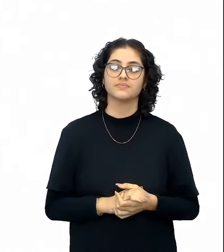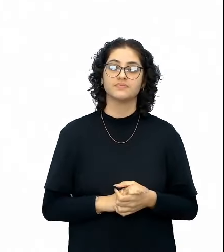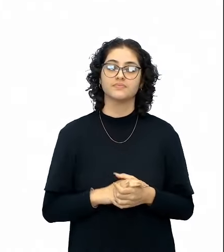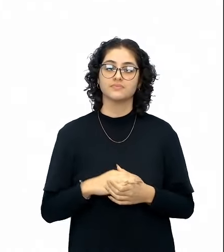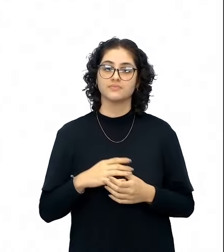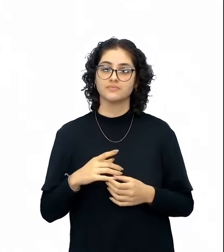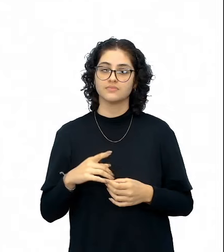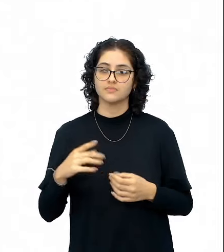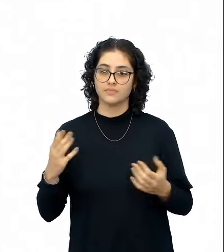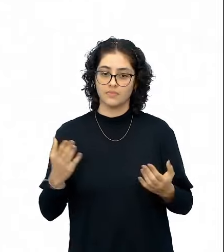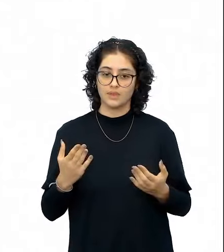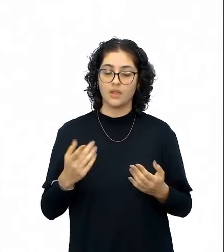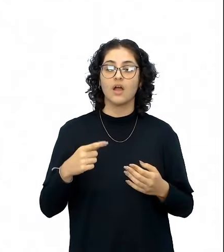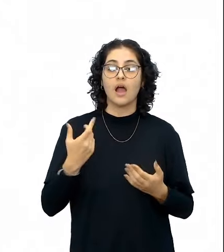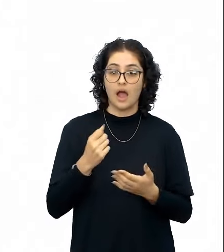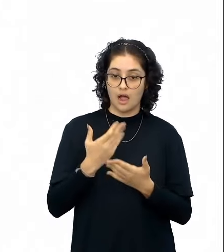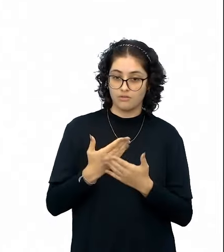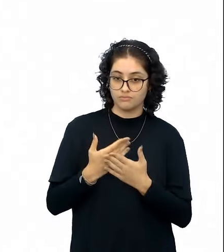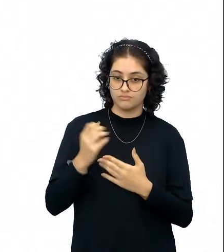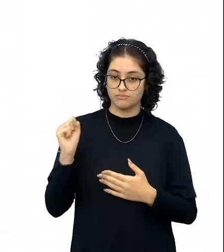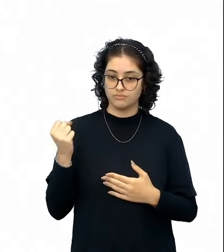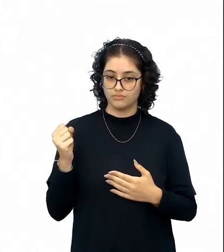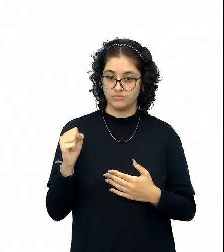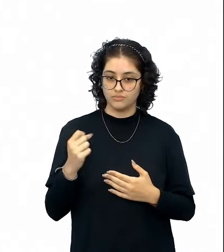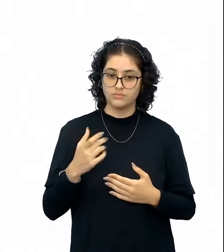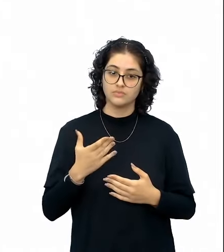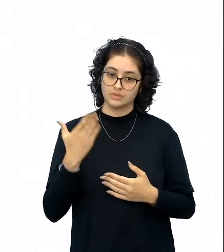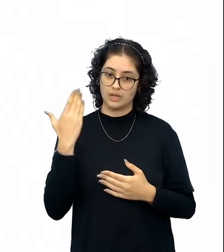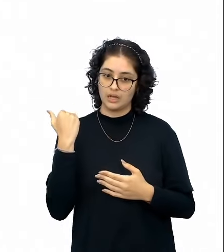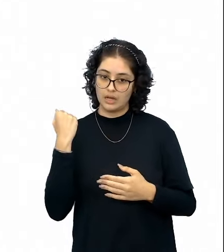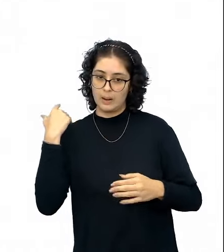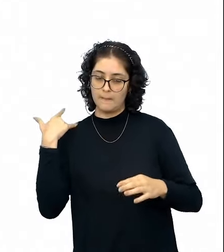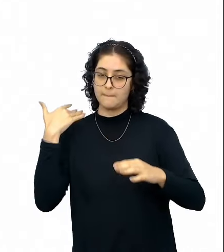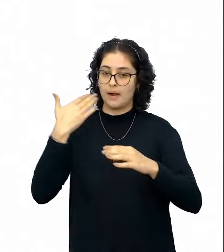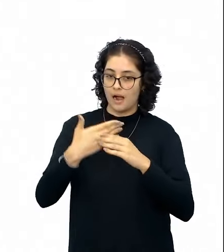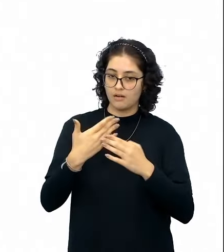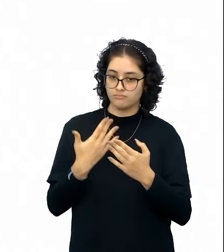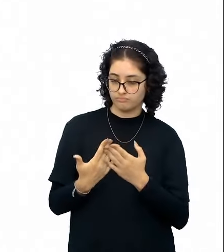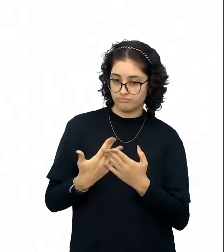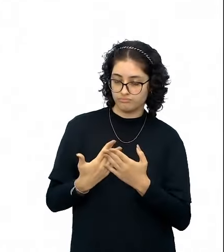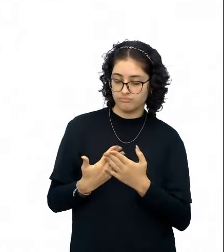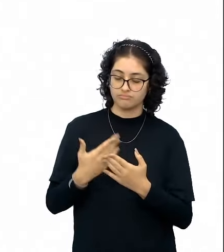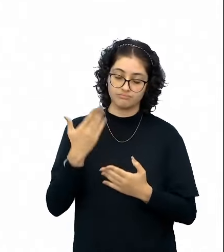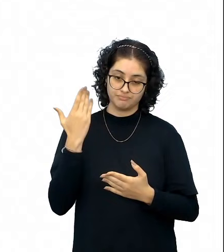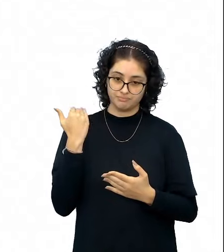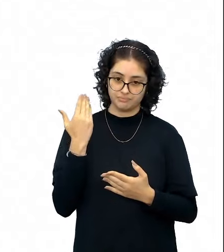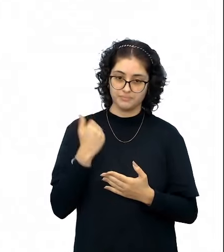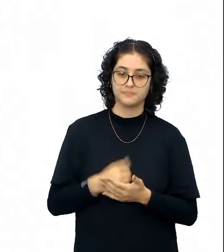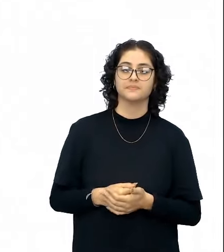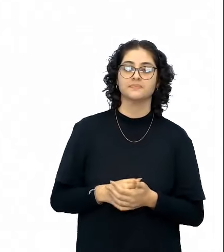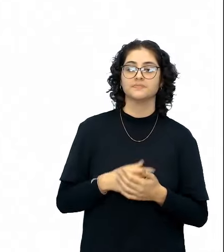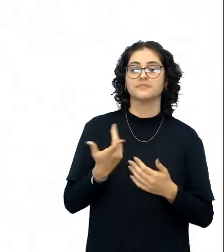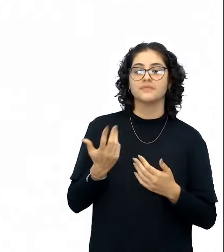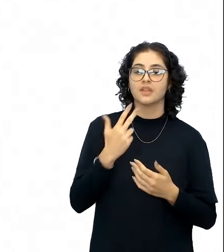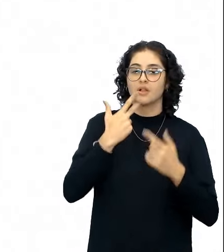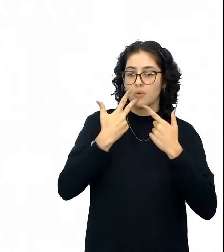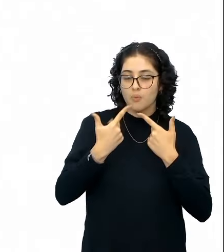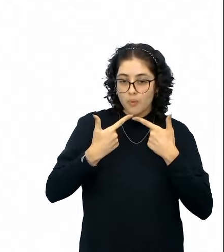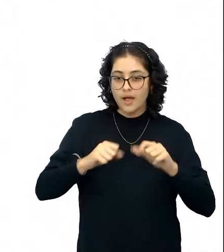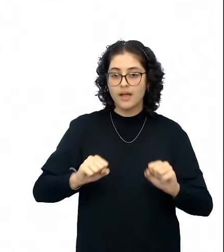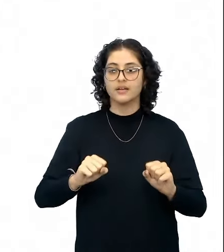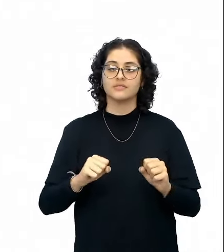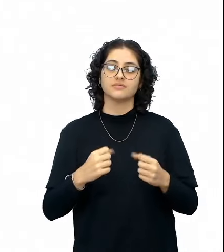seguimos. Então, a aula 8 vai ficar da seguinte maneira. Então, no antes, retomada das aulas anteriores, da S1, sobre figuras de linguagem em poemas, tirinhas e